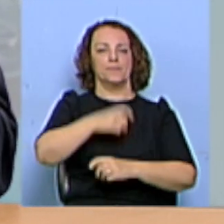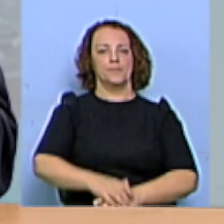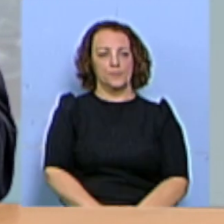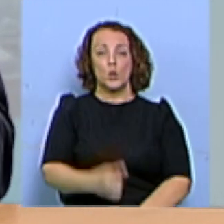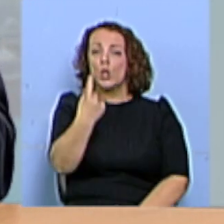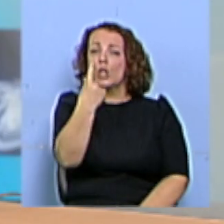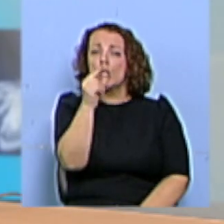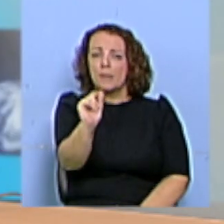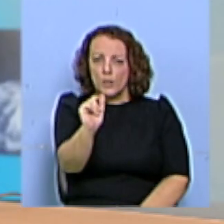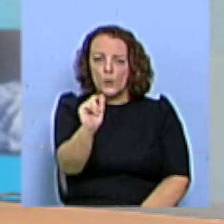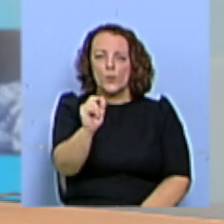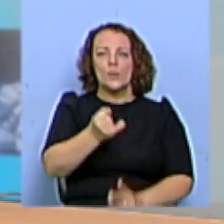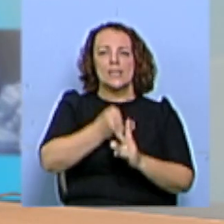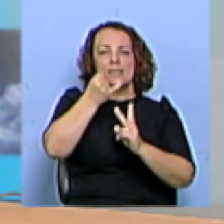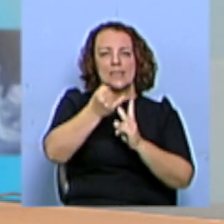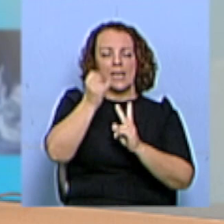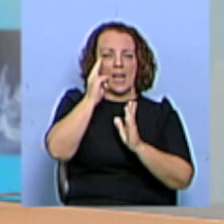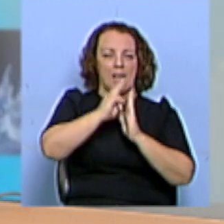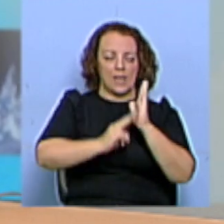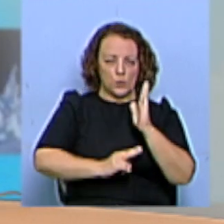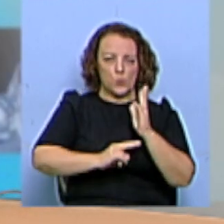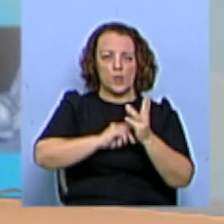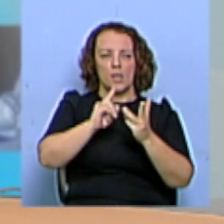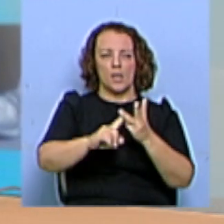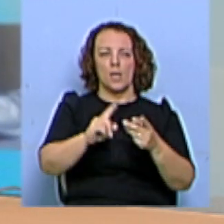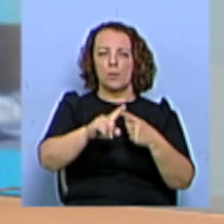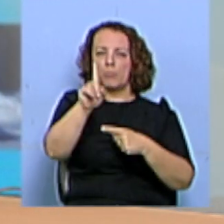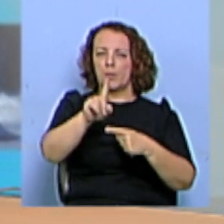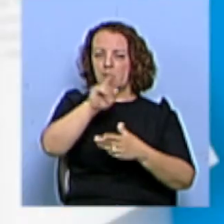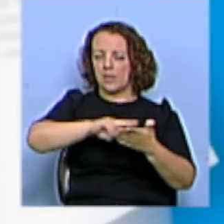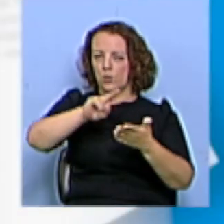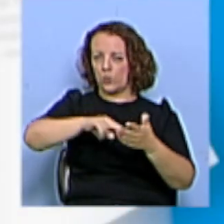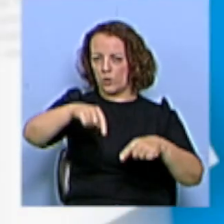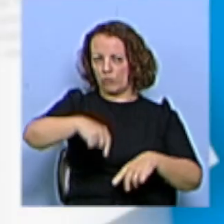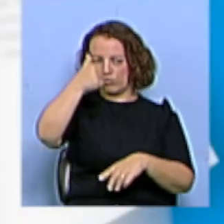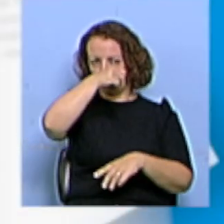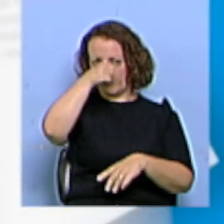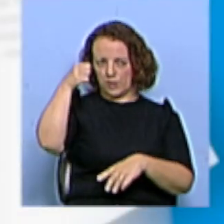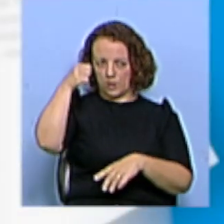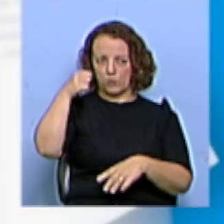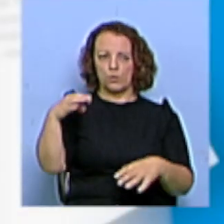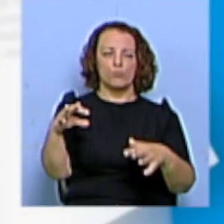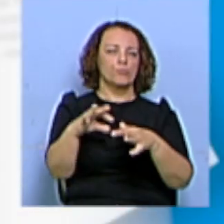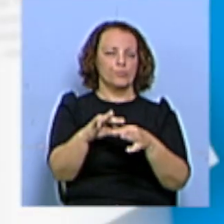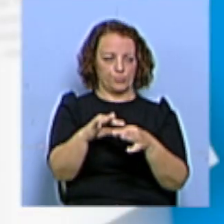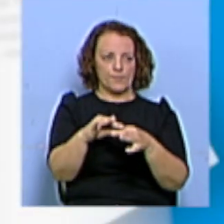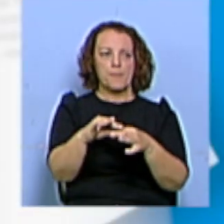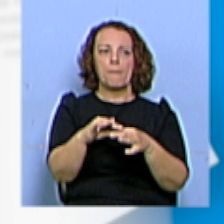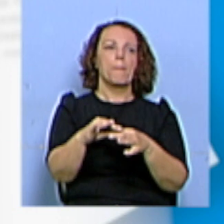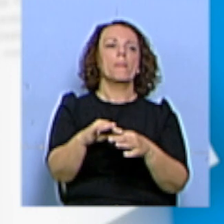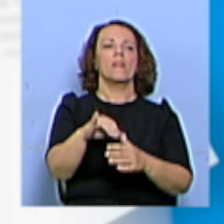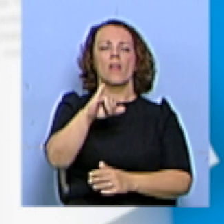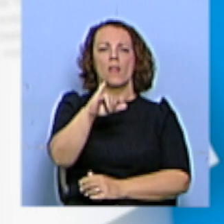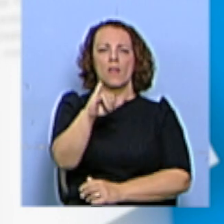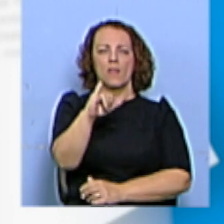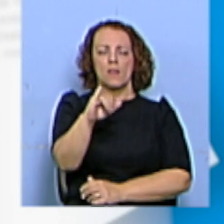minuto para cada uma das outras leituras. A primeira leitura que se escuta neste domingo nas liturgias da missa, profeta